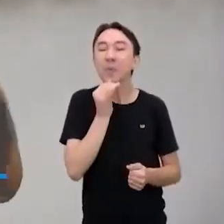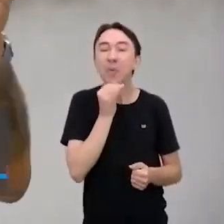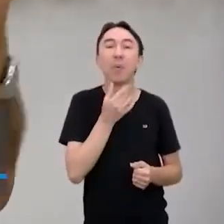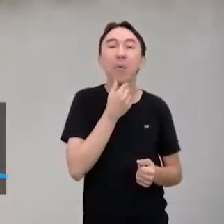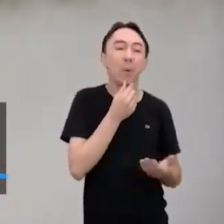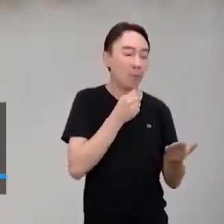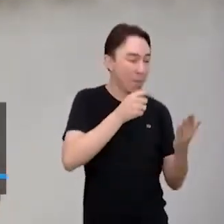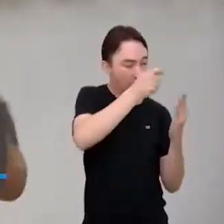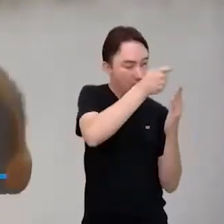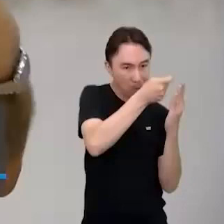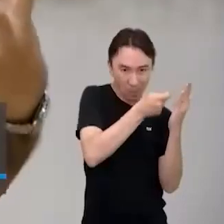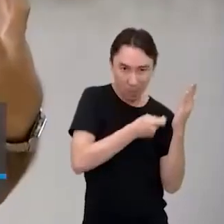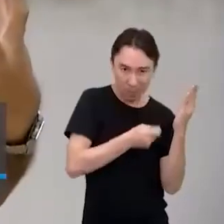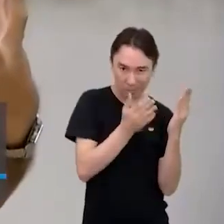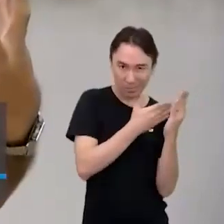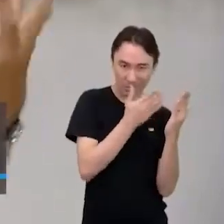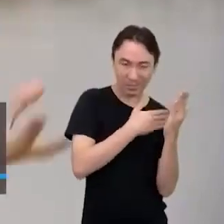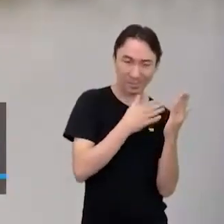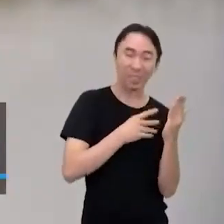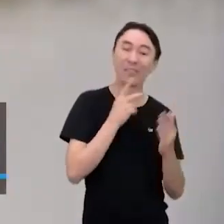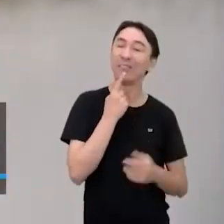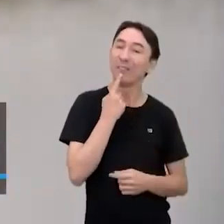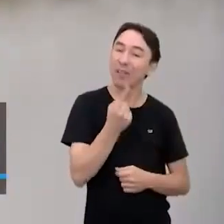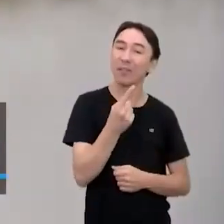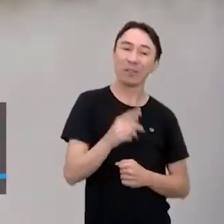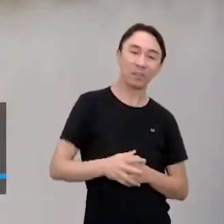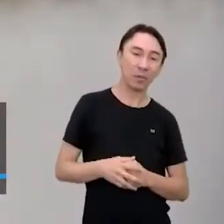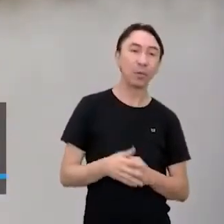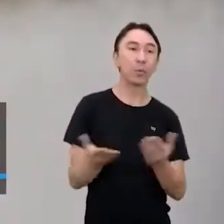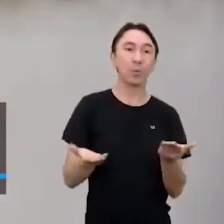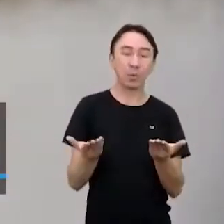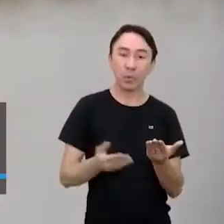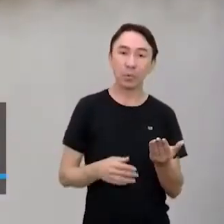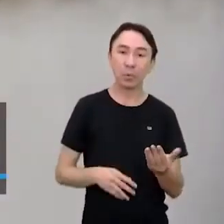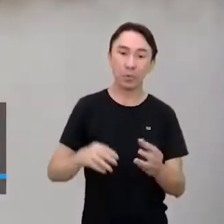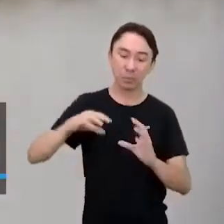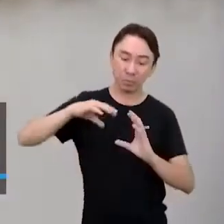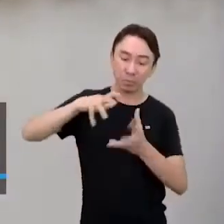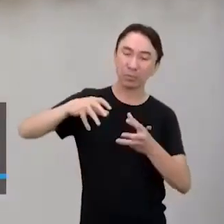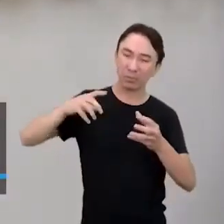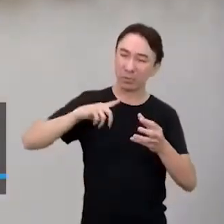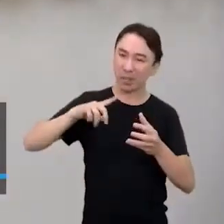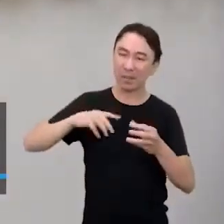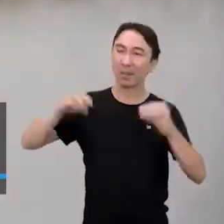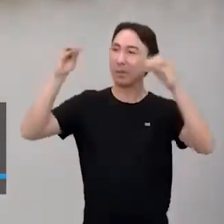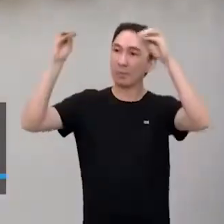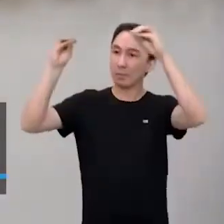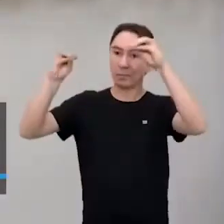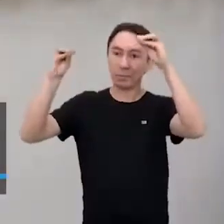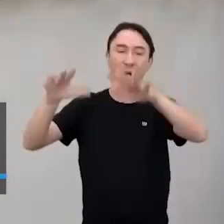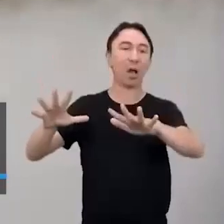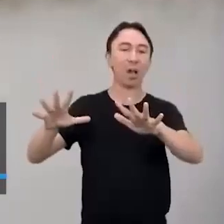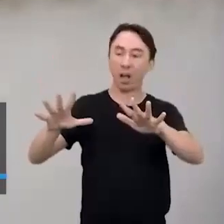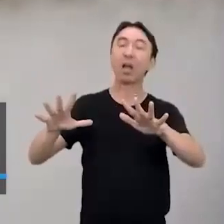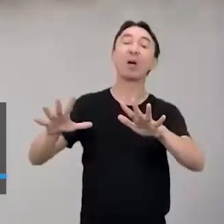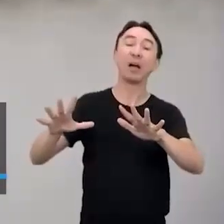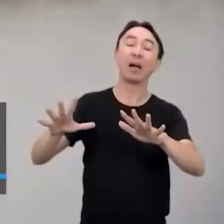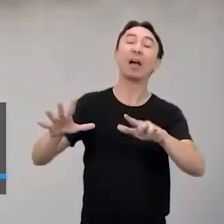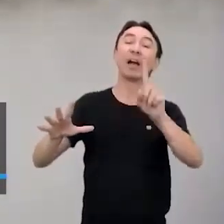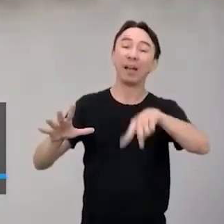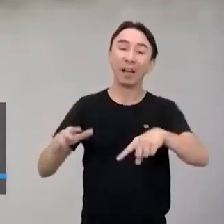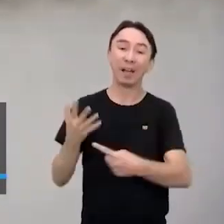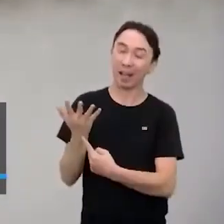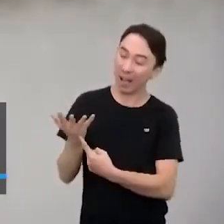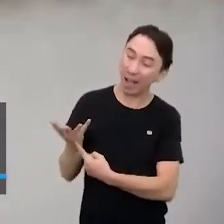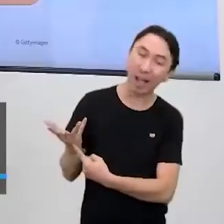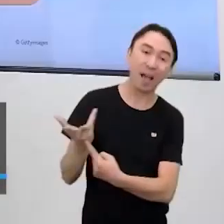que é mágica? O que existe de mágica no mundo? É a arte. Quando a gente fala de, o feiticeiro é o artista. É isso.